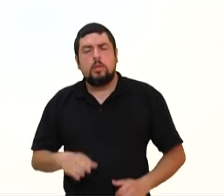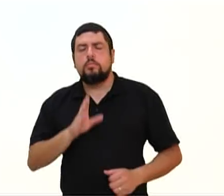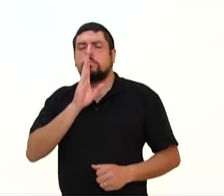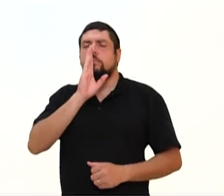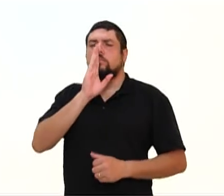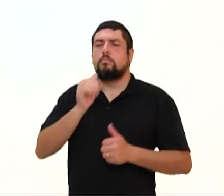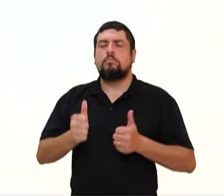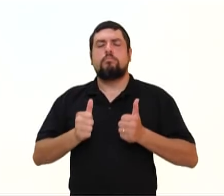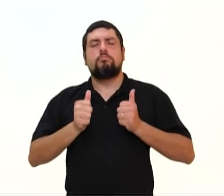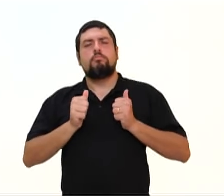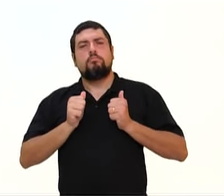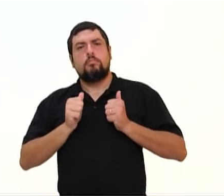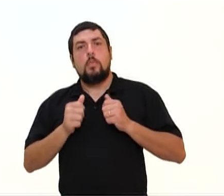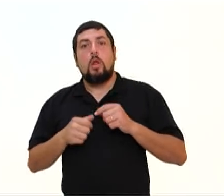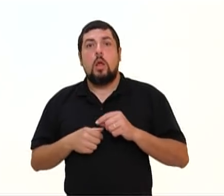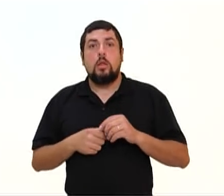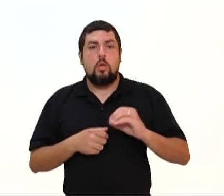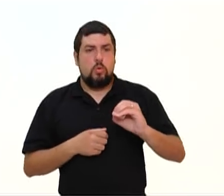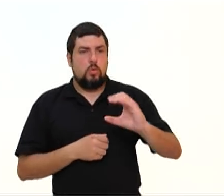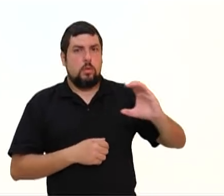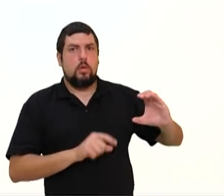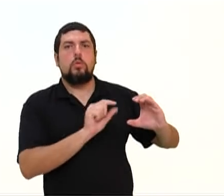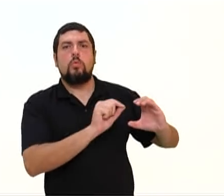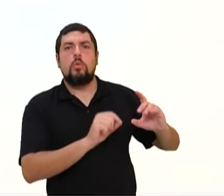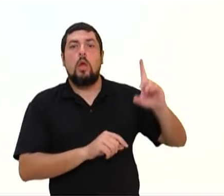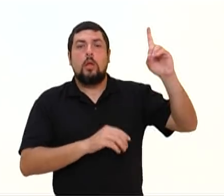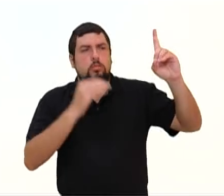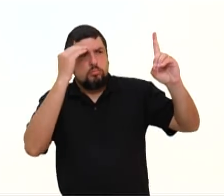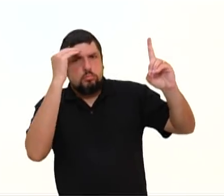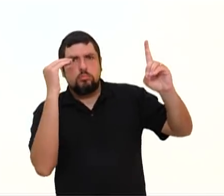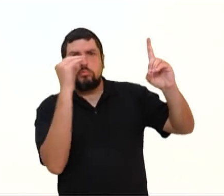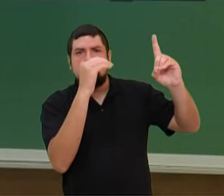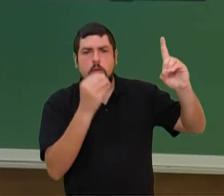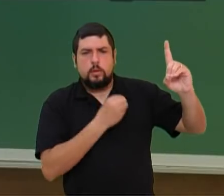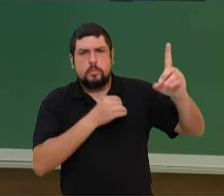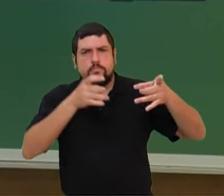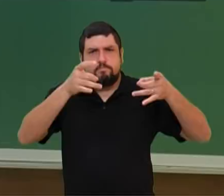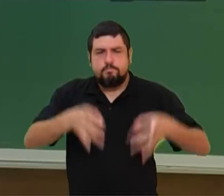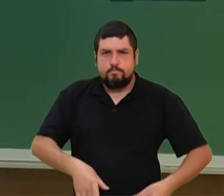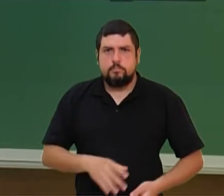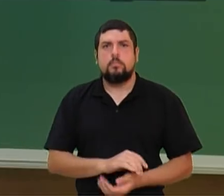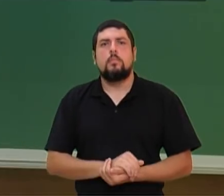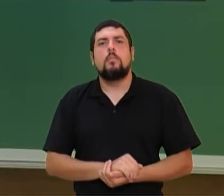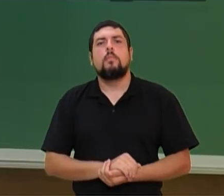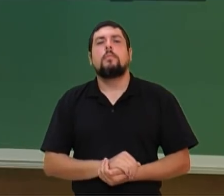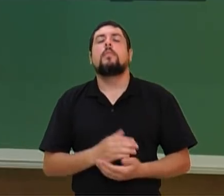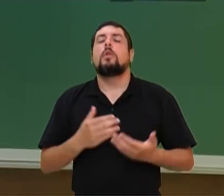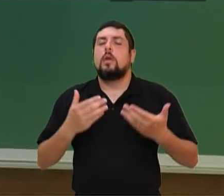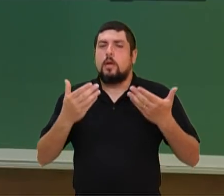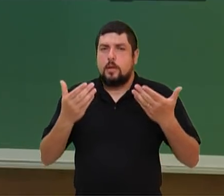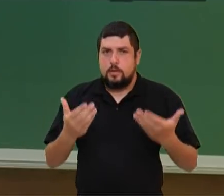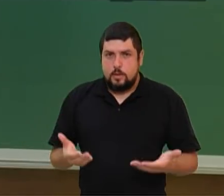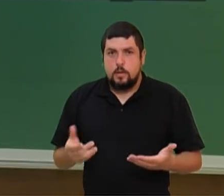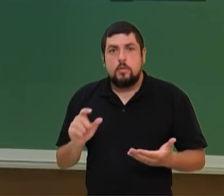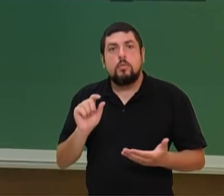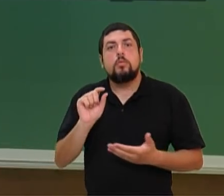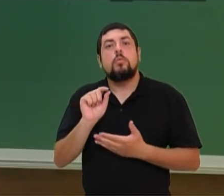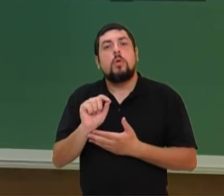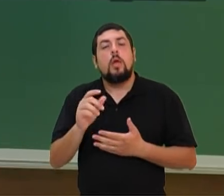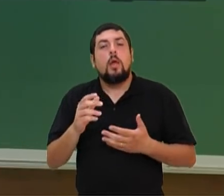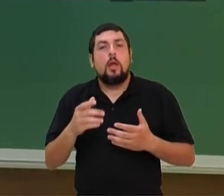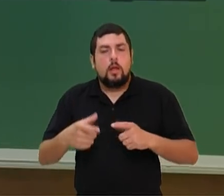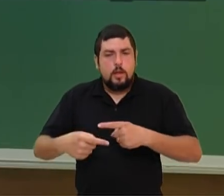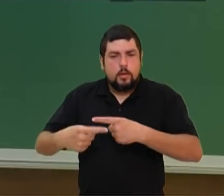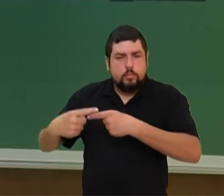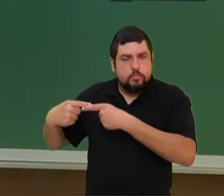do mundo, enquanto no Ocidente é obedecer a Deus e abandonar o pecado. Então é nesse sentido que está aquilo que